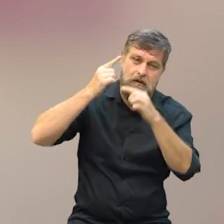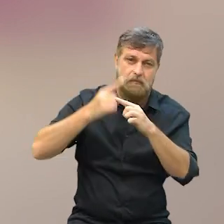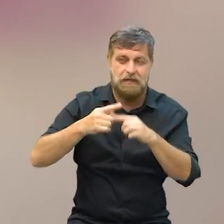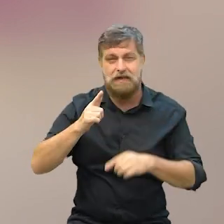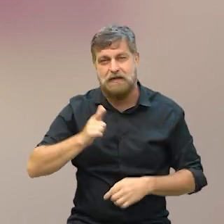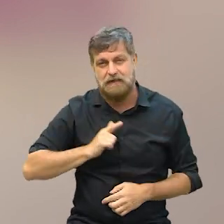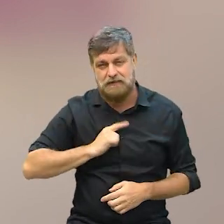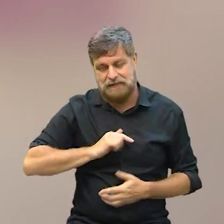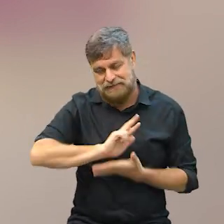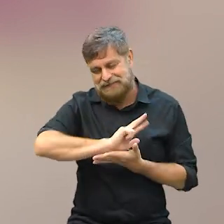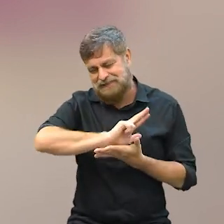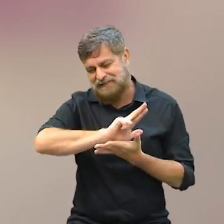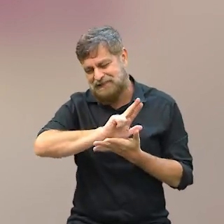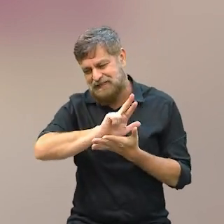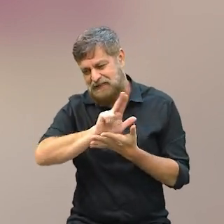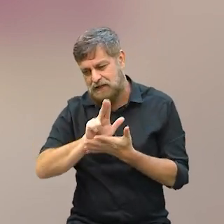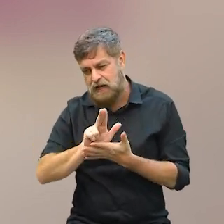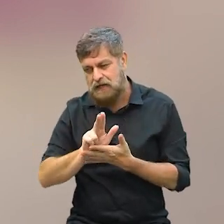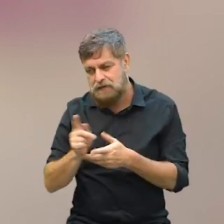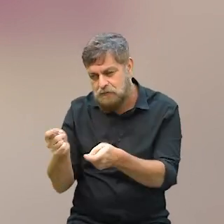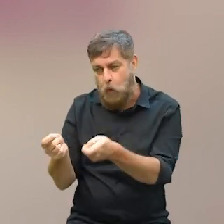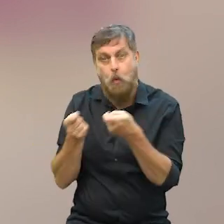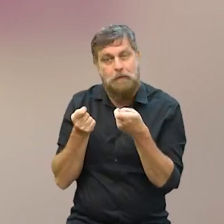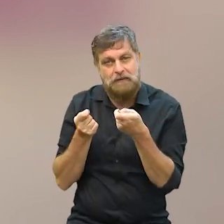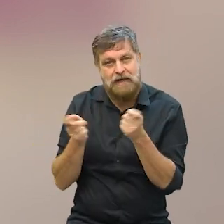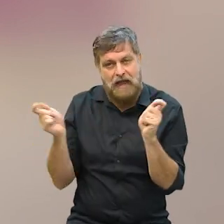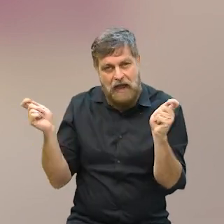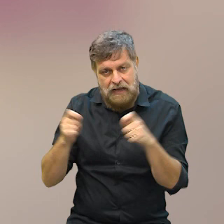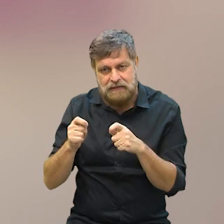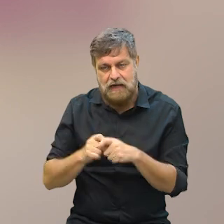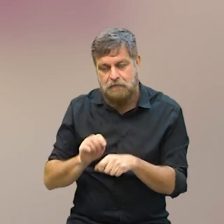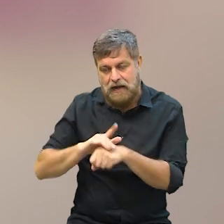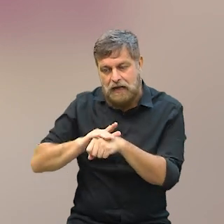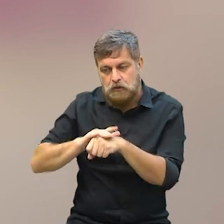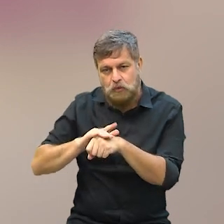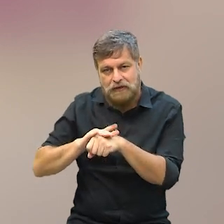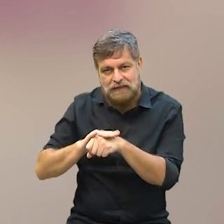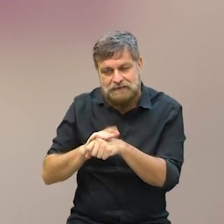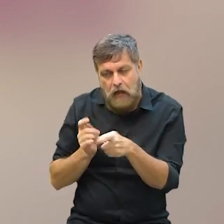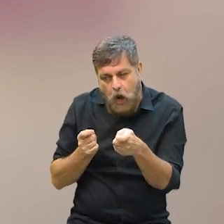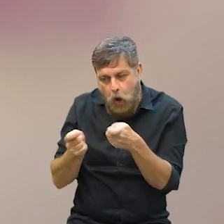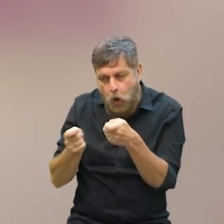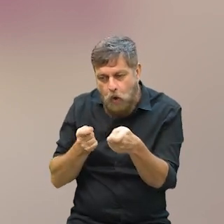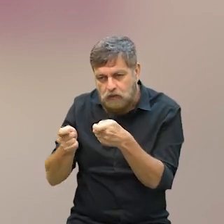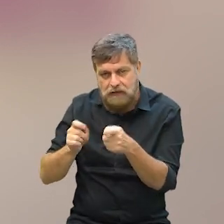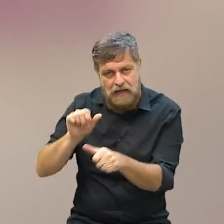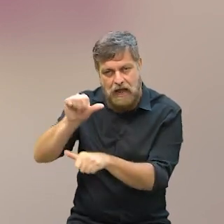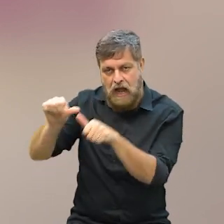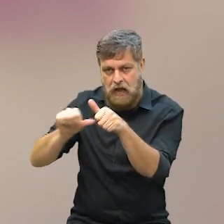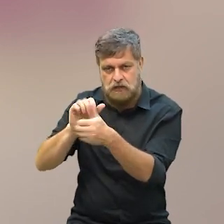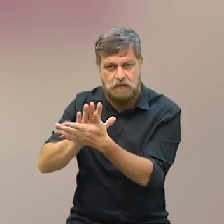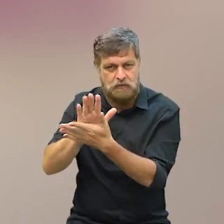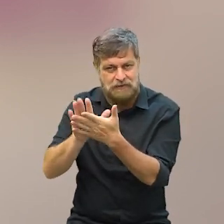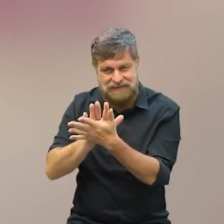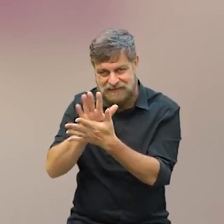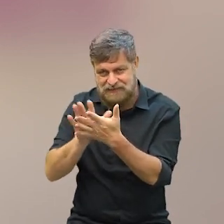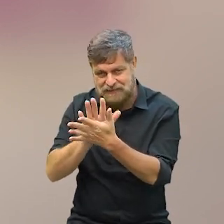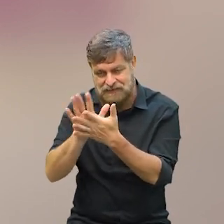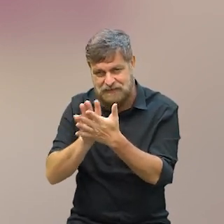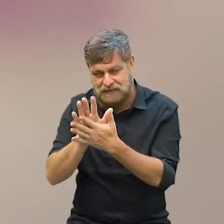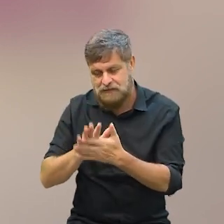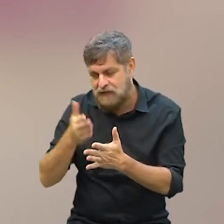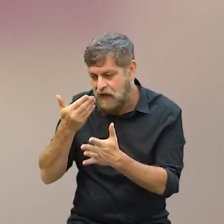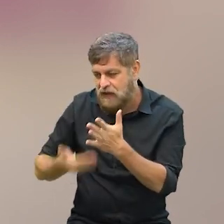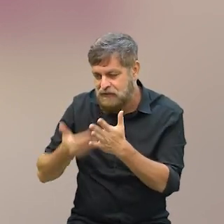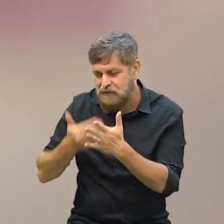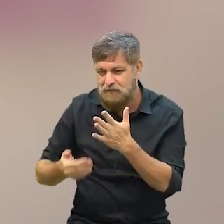a gente tem muitos colírios que conseguem segurar esse glaucoma sem alterar nada, não perde